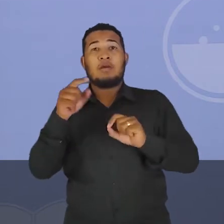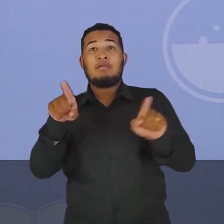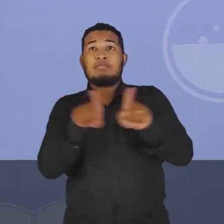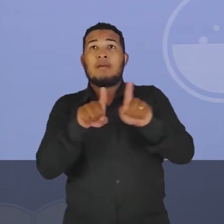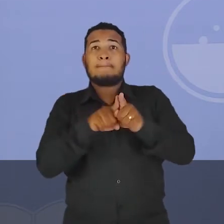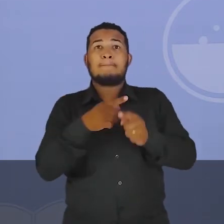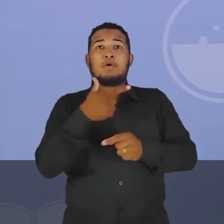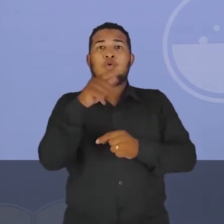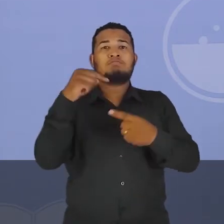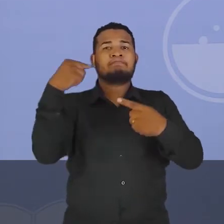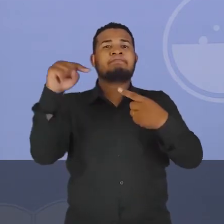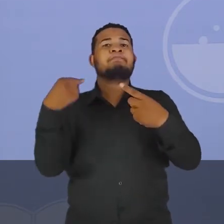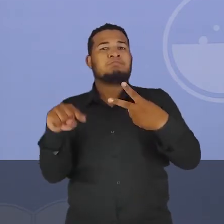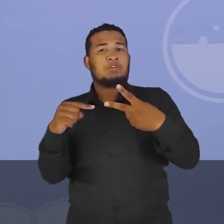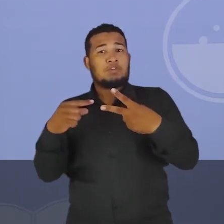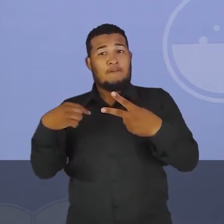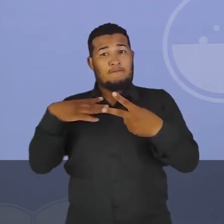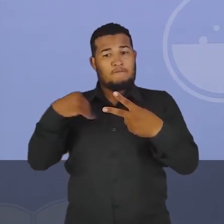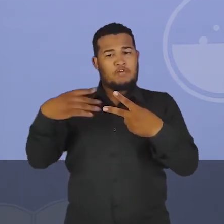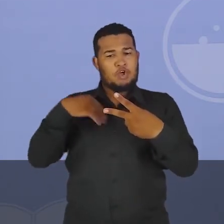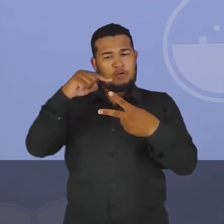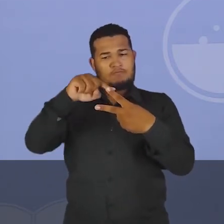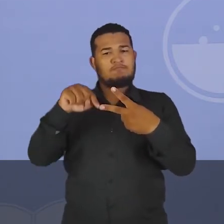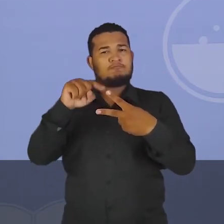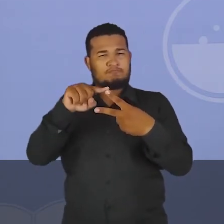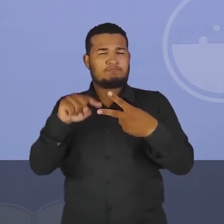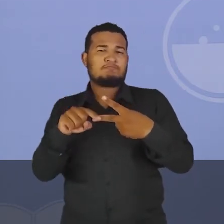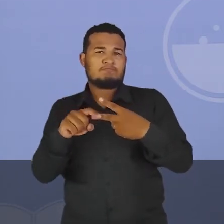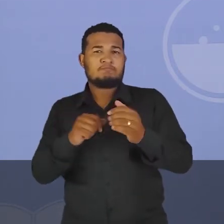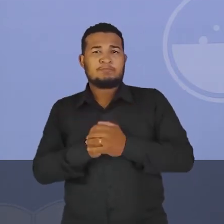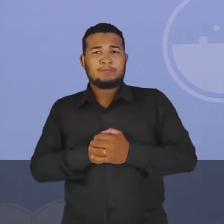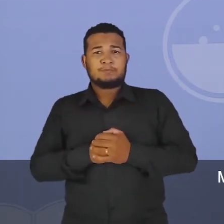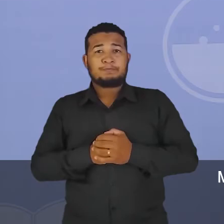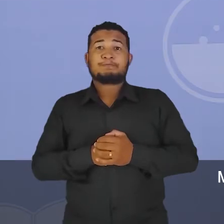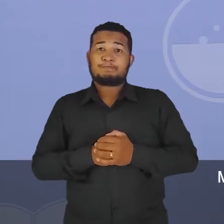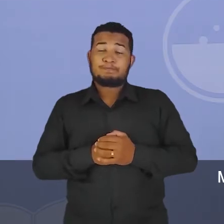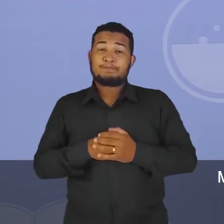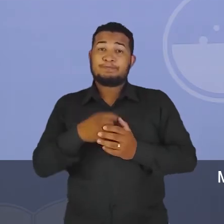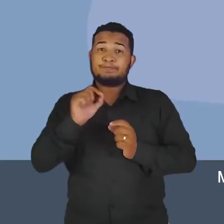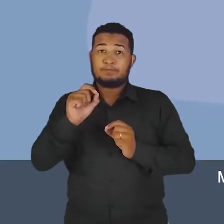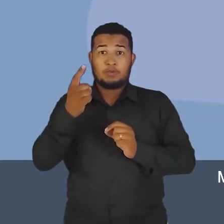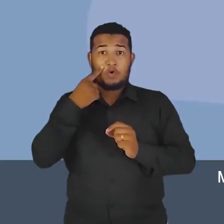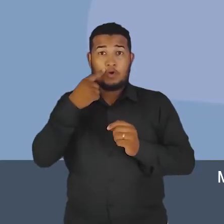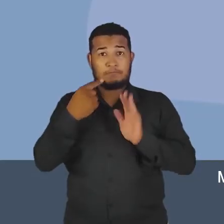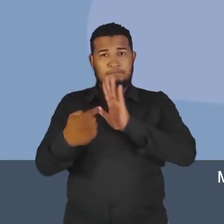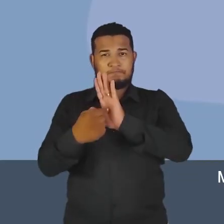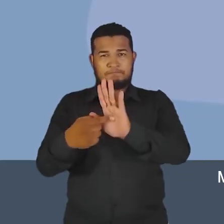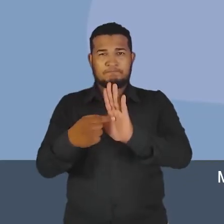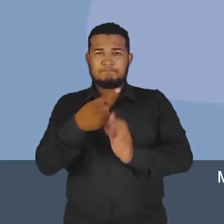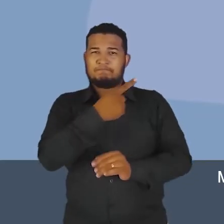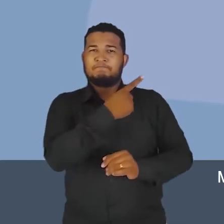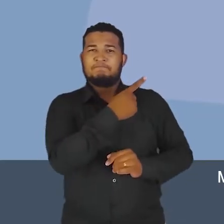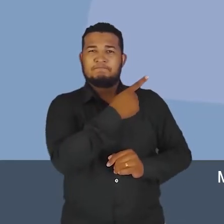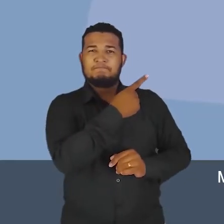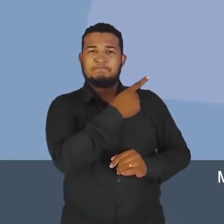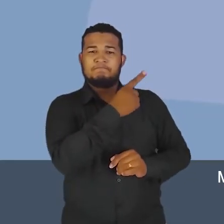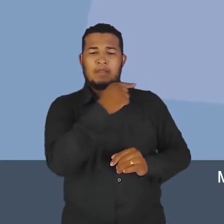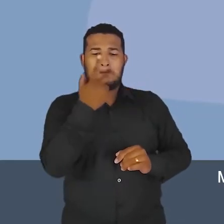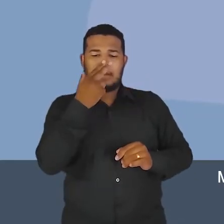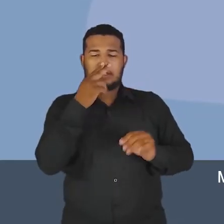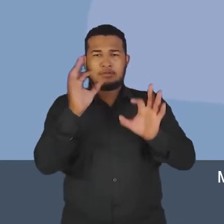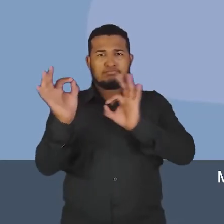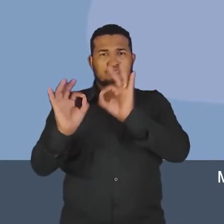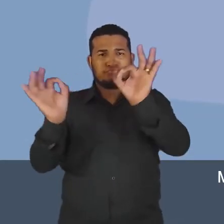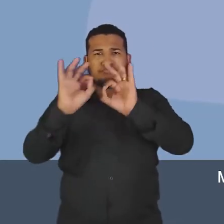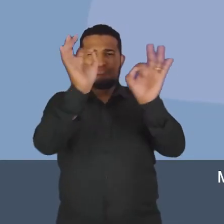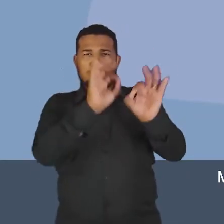Alves Correia, que foi, né, junto com a Índia Paraguaçu. Mostro para vocês agora, olha que interessante, essa daqui é uma maquete de uma